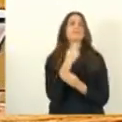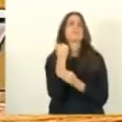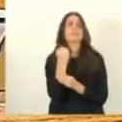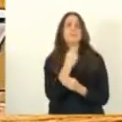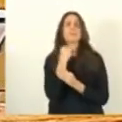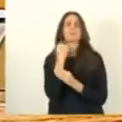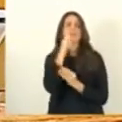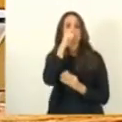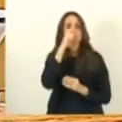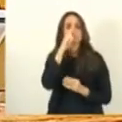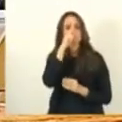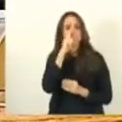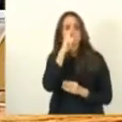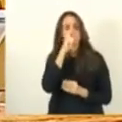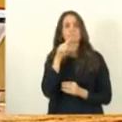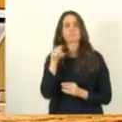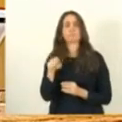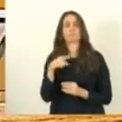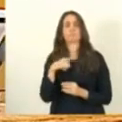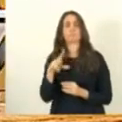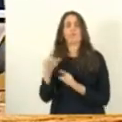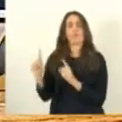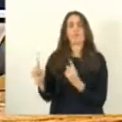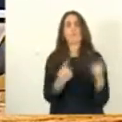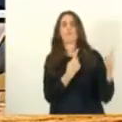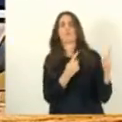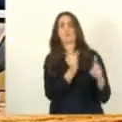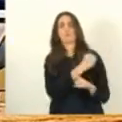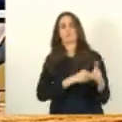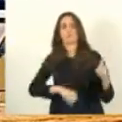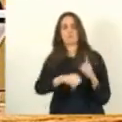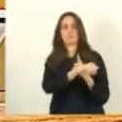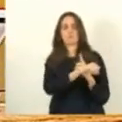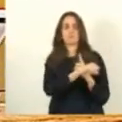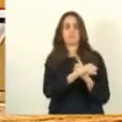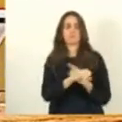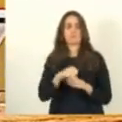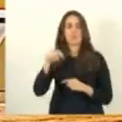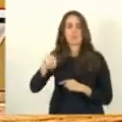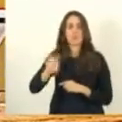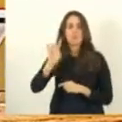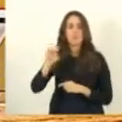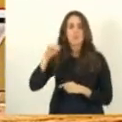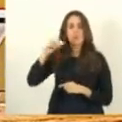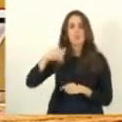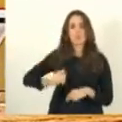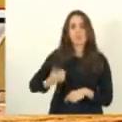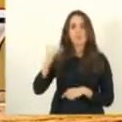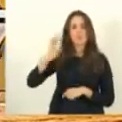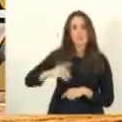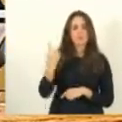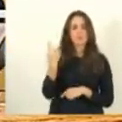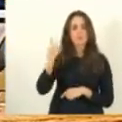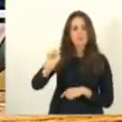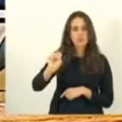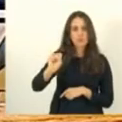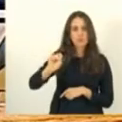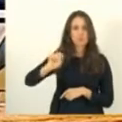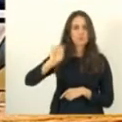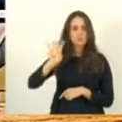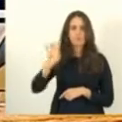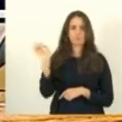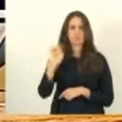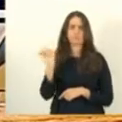atos que realmente foram uma afronta à sociedade. Ali não tem só menores, presidente, ali não tem